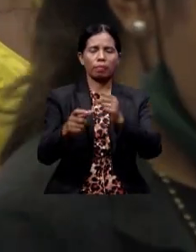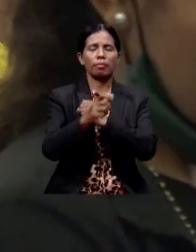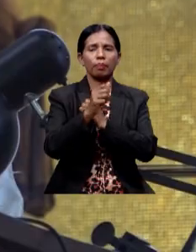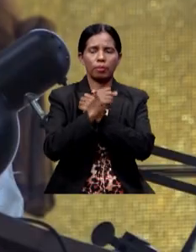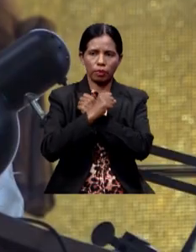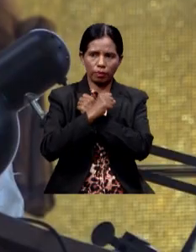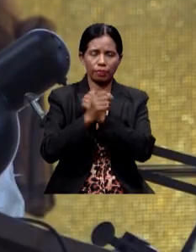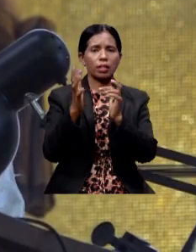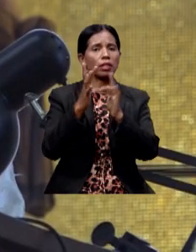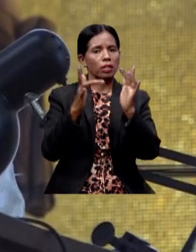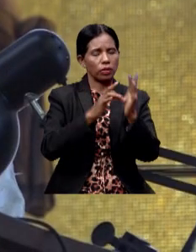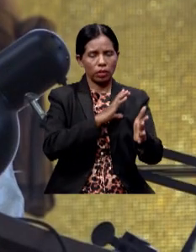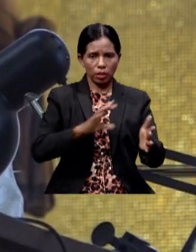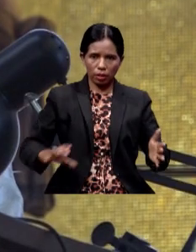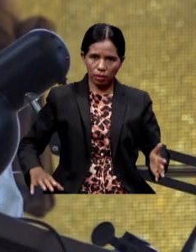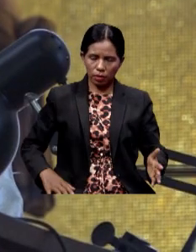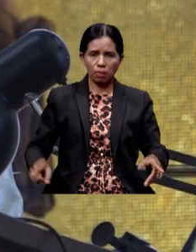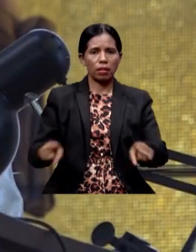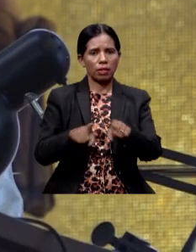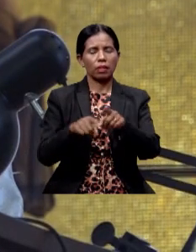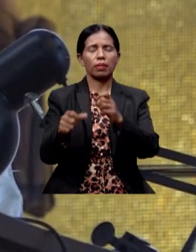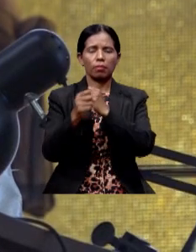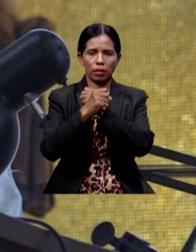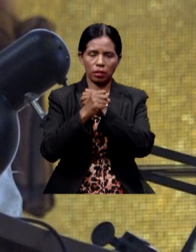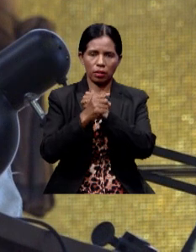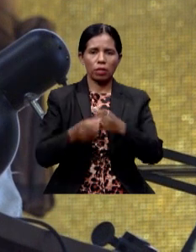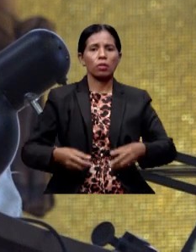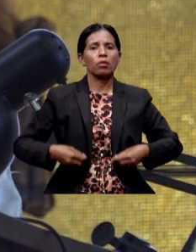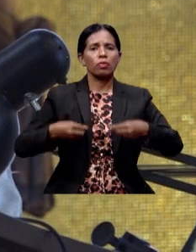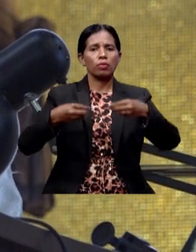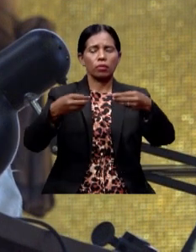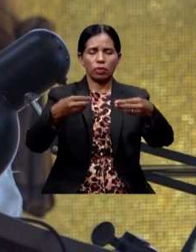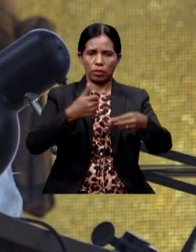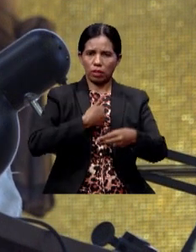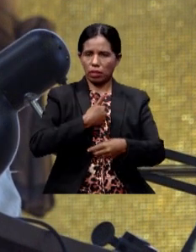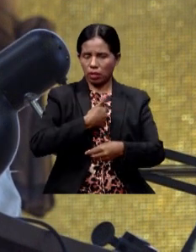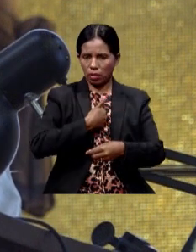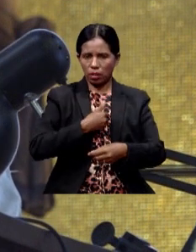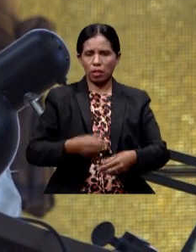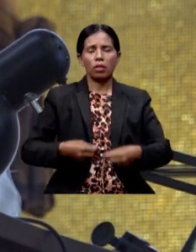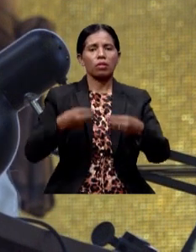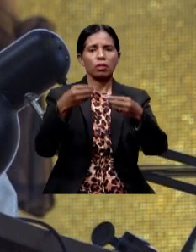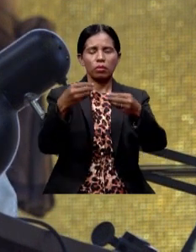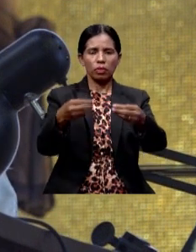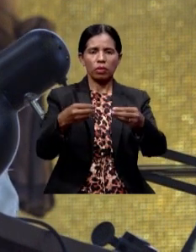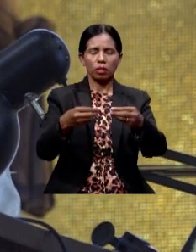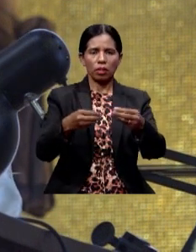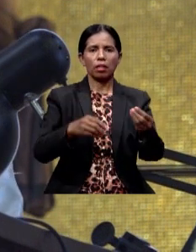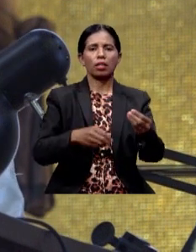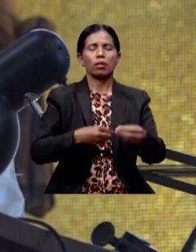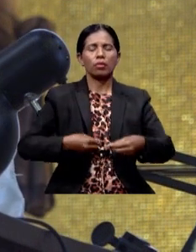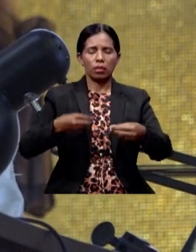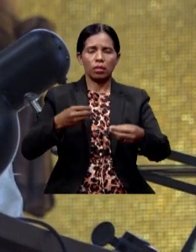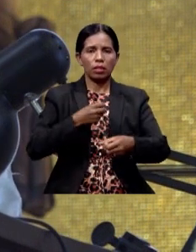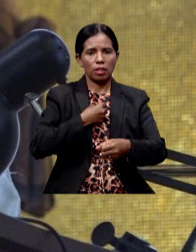nia Páscoa imolado. Ida nebe saran, ida nebe fon ini an, ida nebe sakrifikan ini